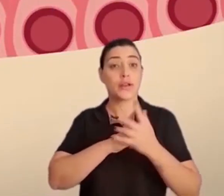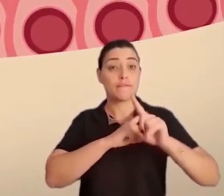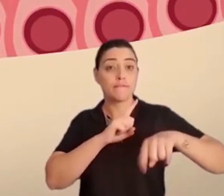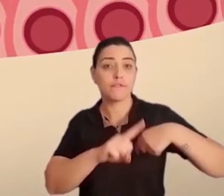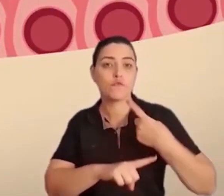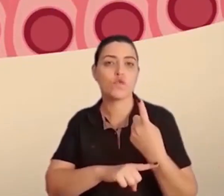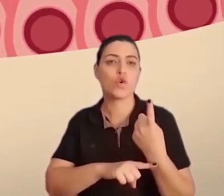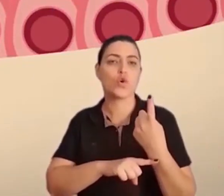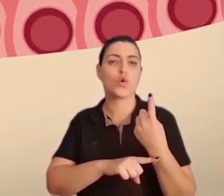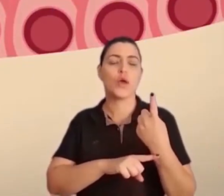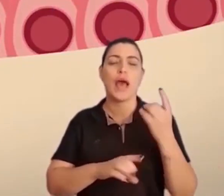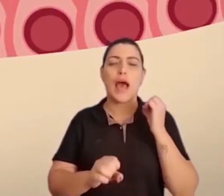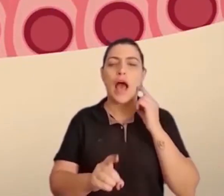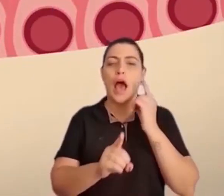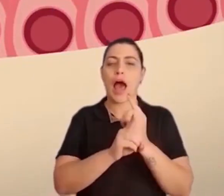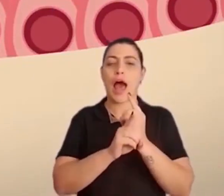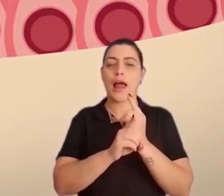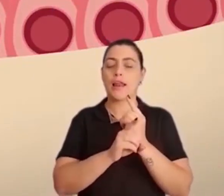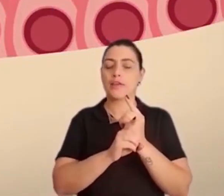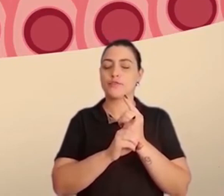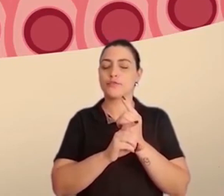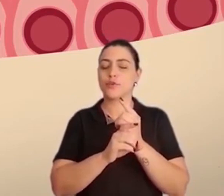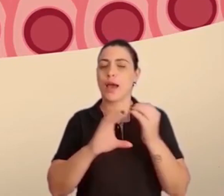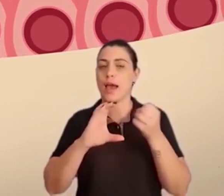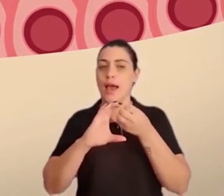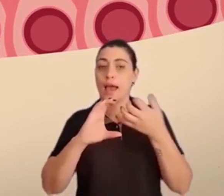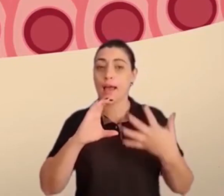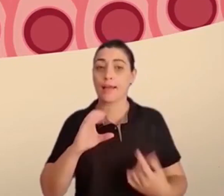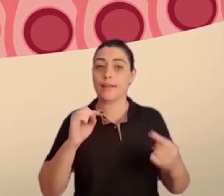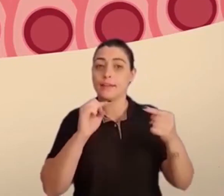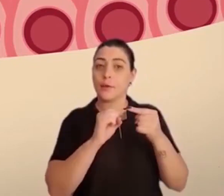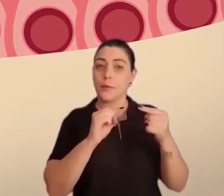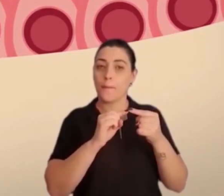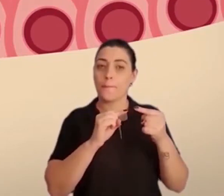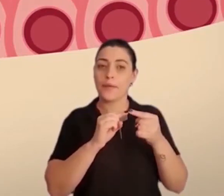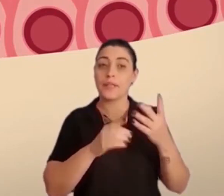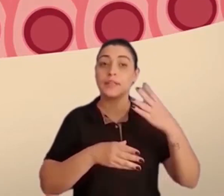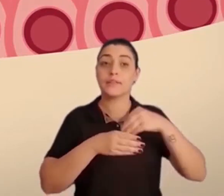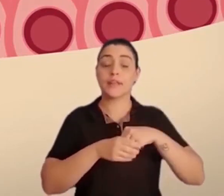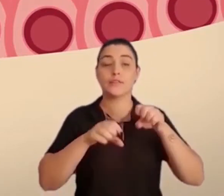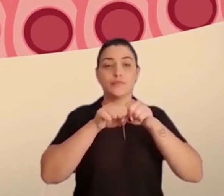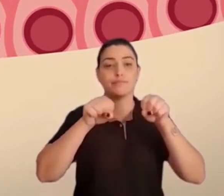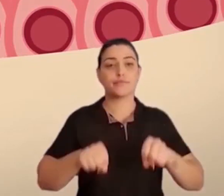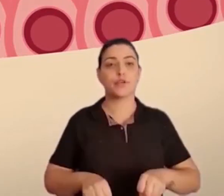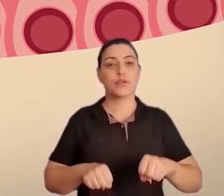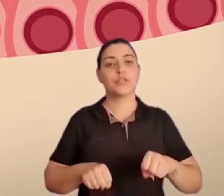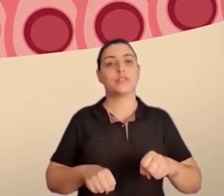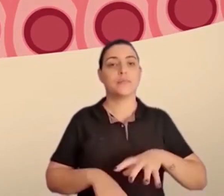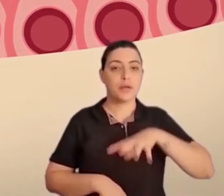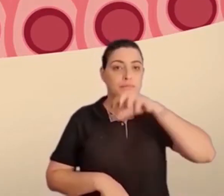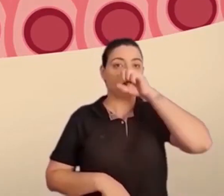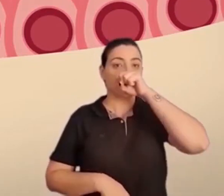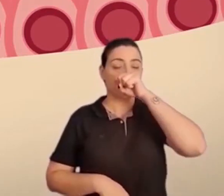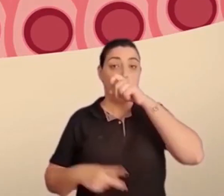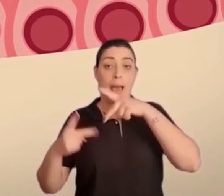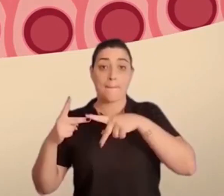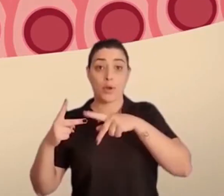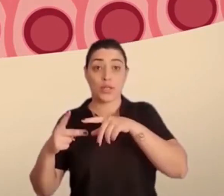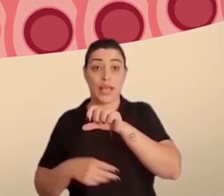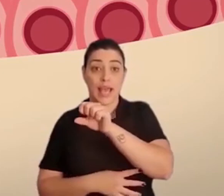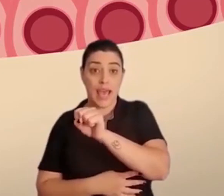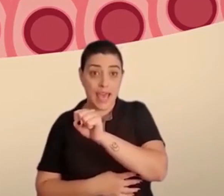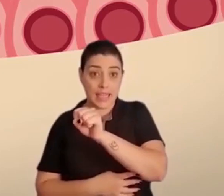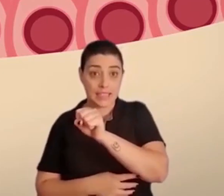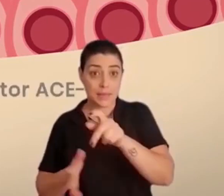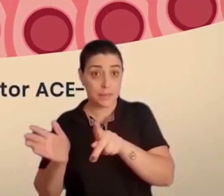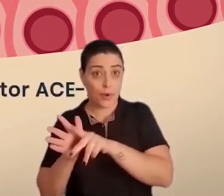novo coronavírus encontrou esse comportamento nas células do trato respiratório humano, que viram suas hospedeiras. A proteína S do